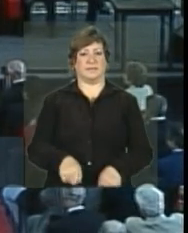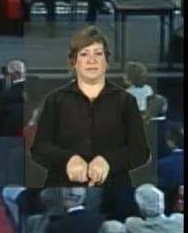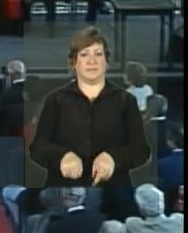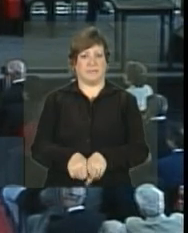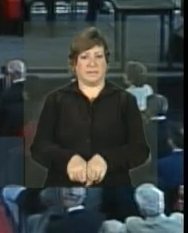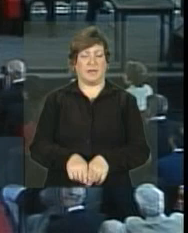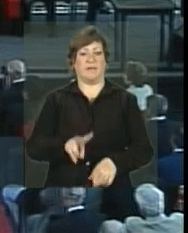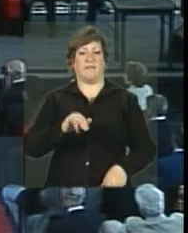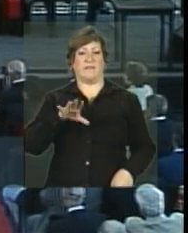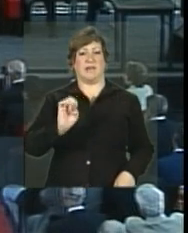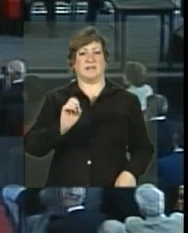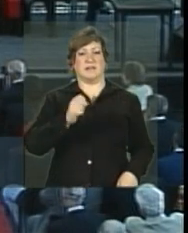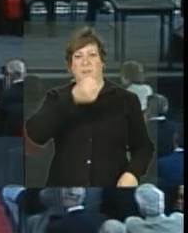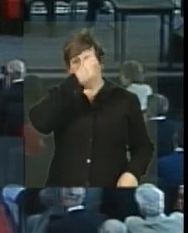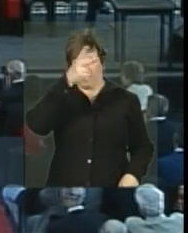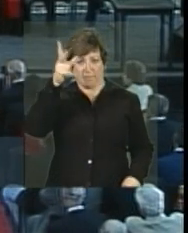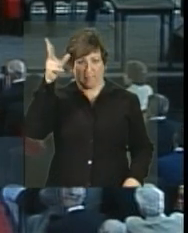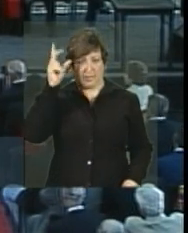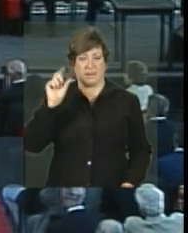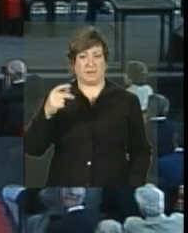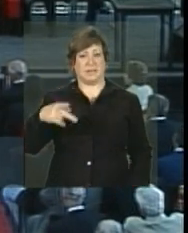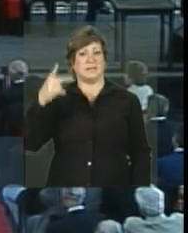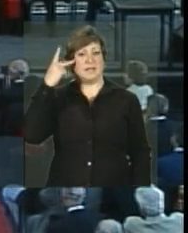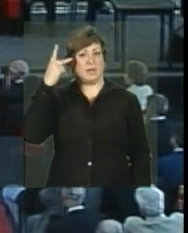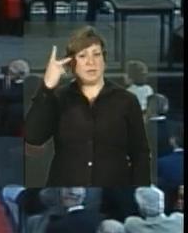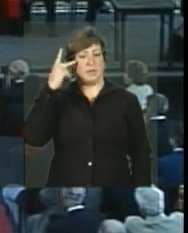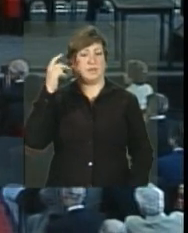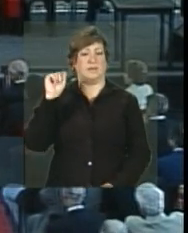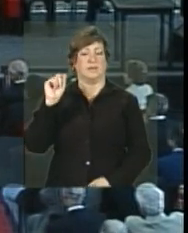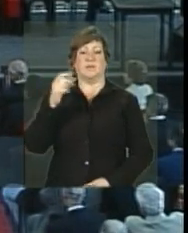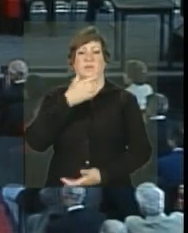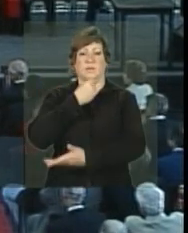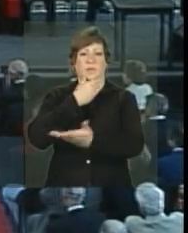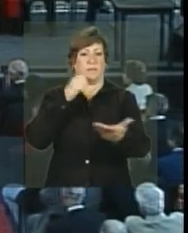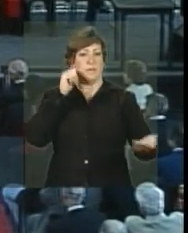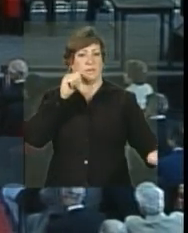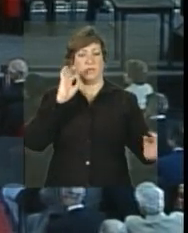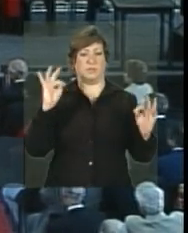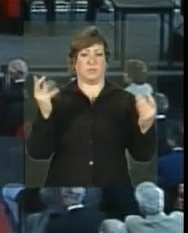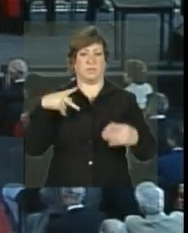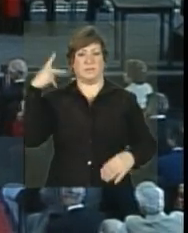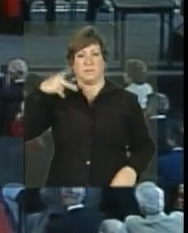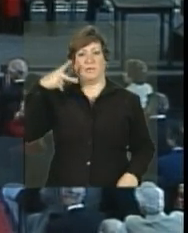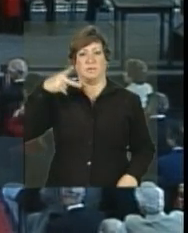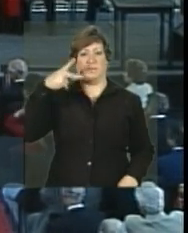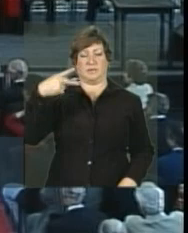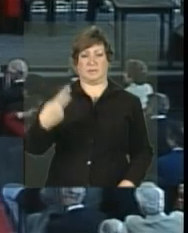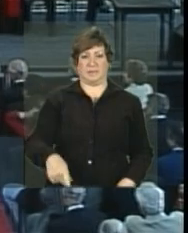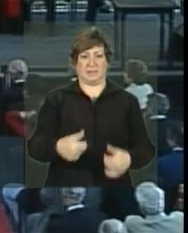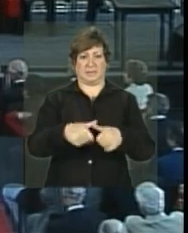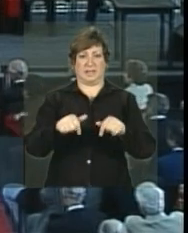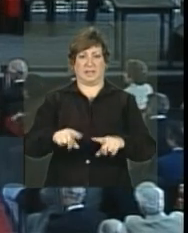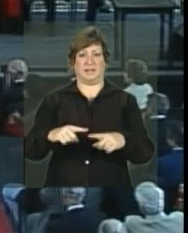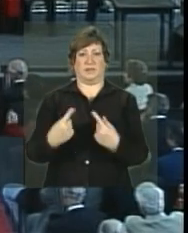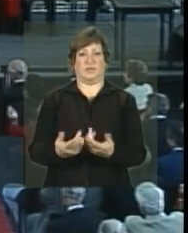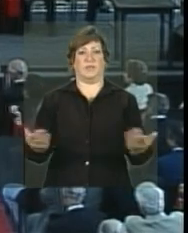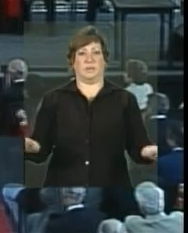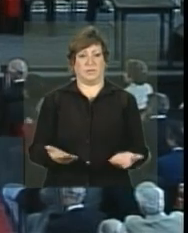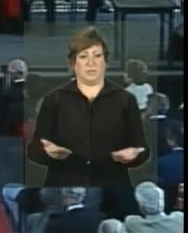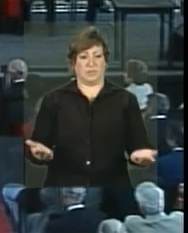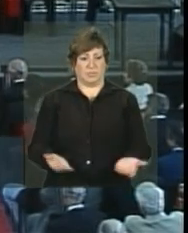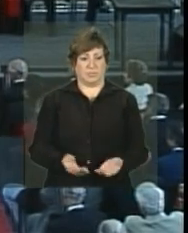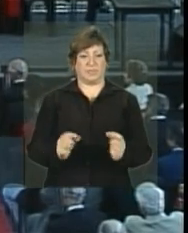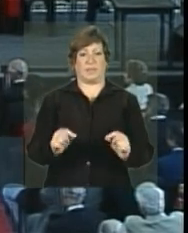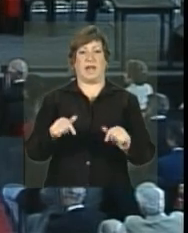Antônio, vice-prefeita de São Paulo, os senhores e as senhoras parlamentares aqui presentes,